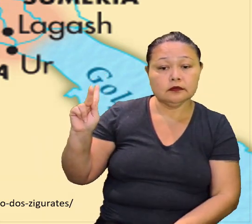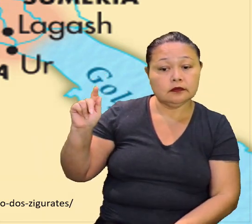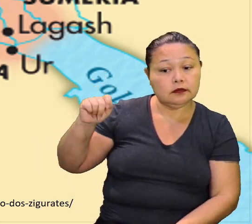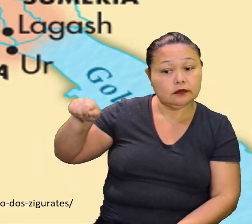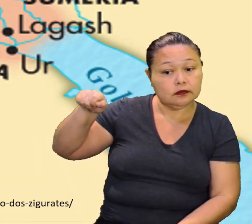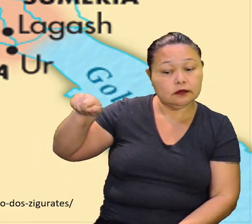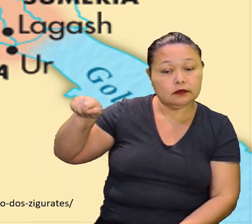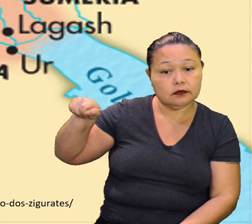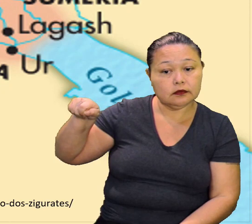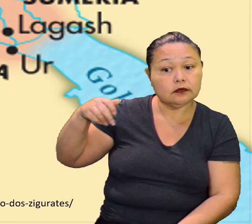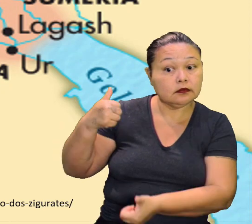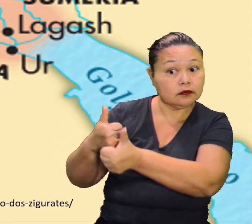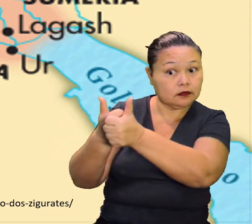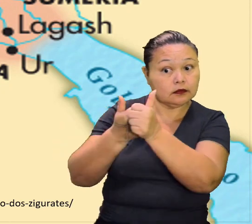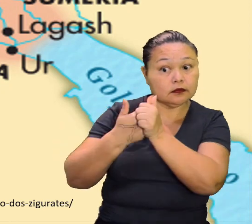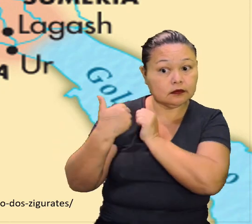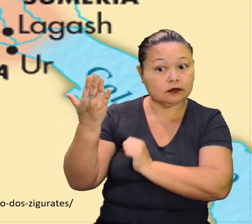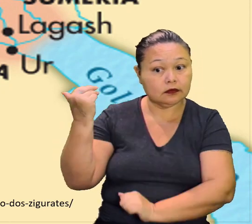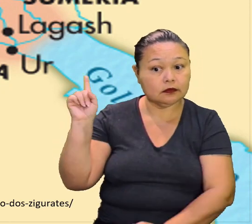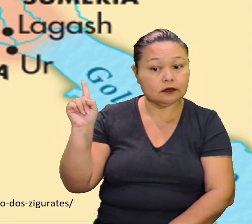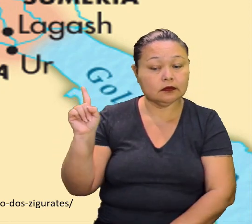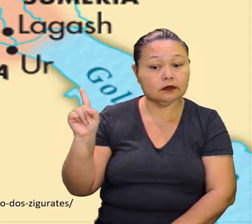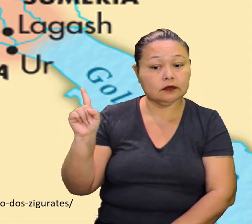Bom, acompanha comigo, aluno.